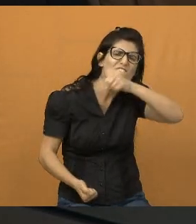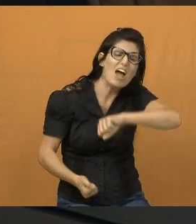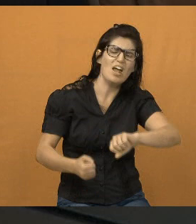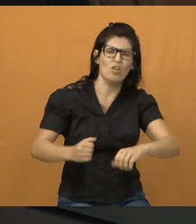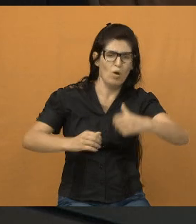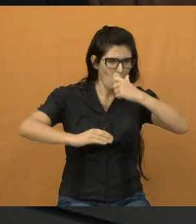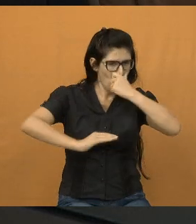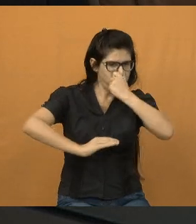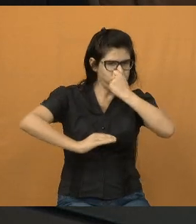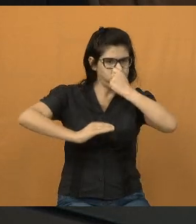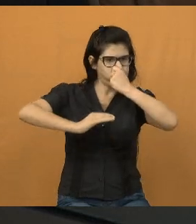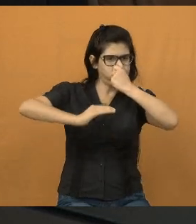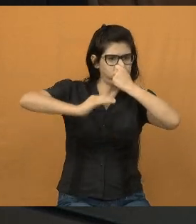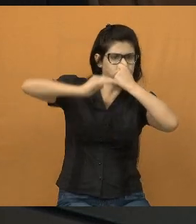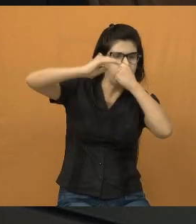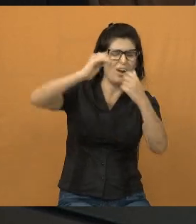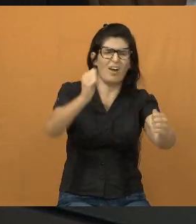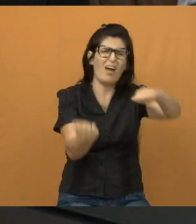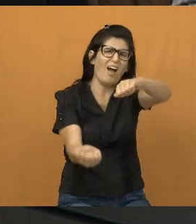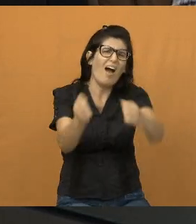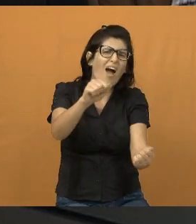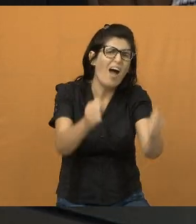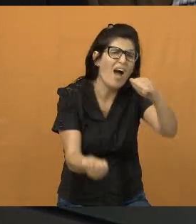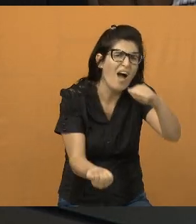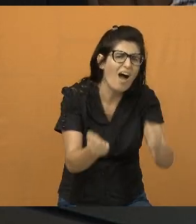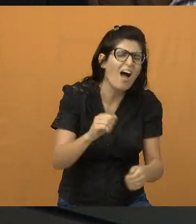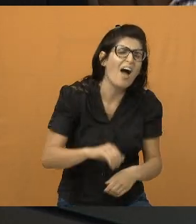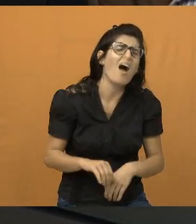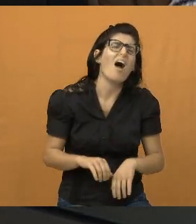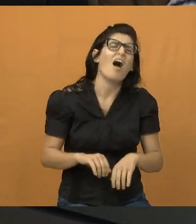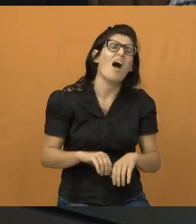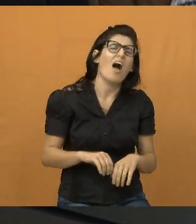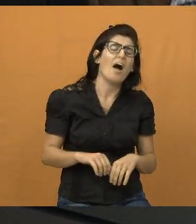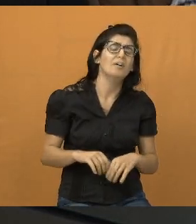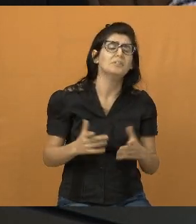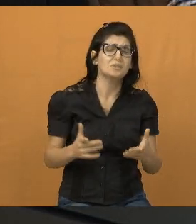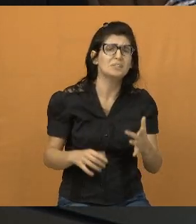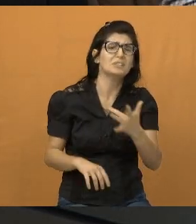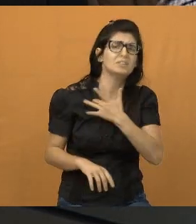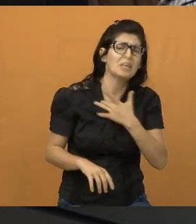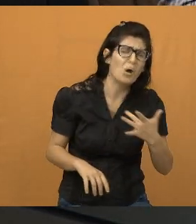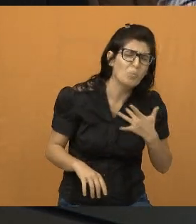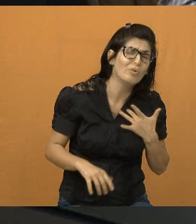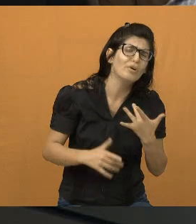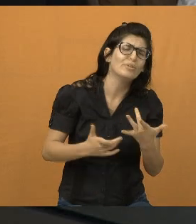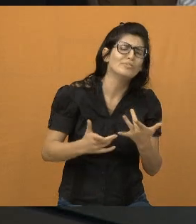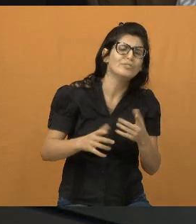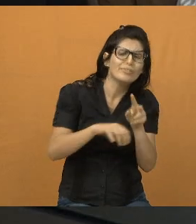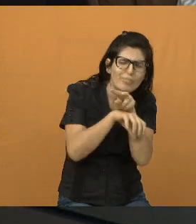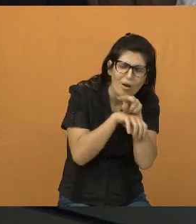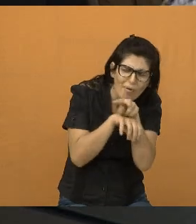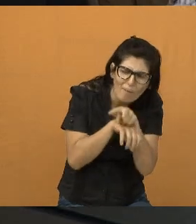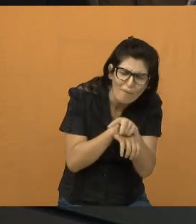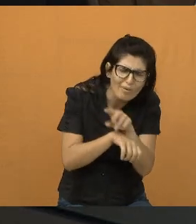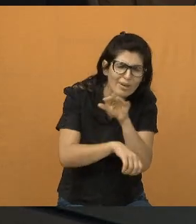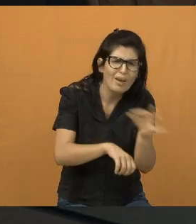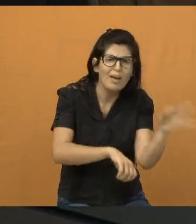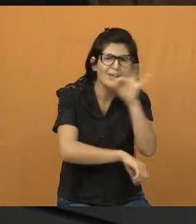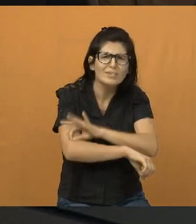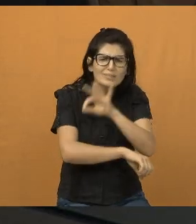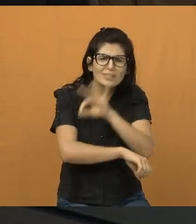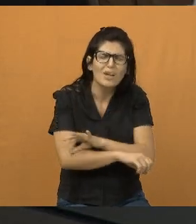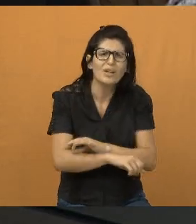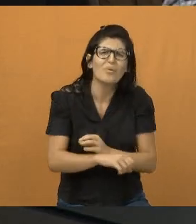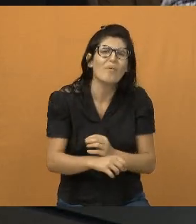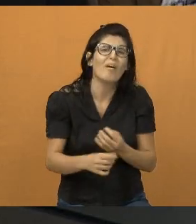água, e as vigilâncias sanitárias, que vai mexer com a dengue, eles não olham o carro e querem entrar dentro da casa